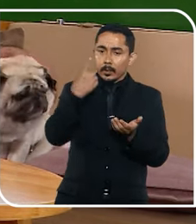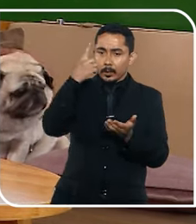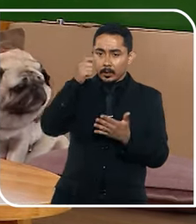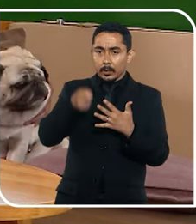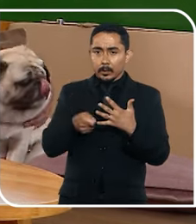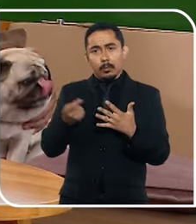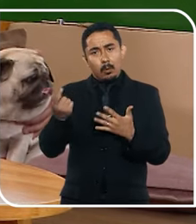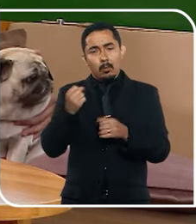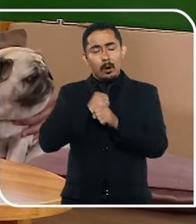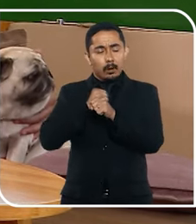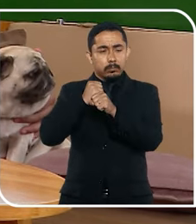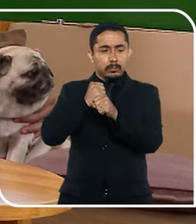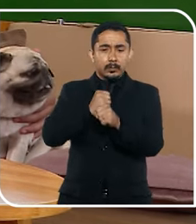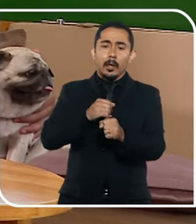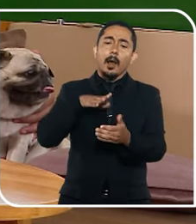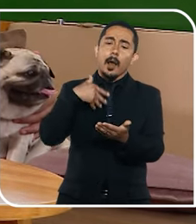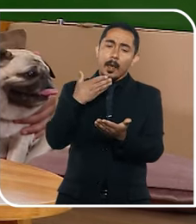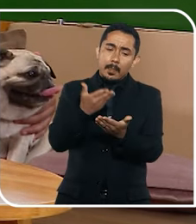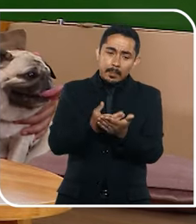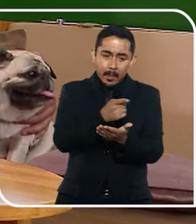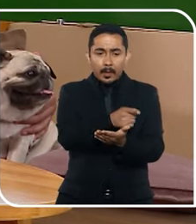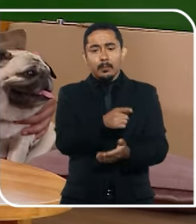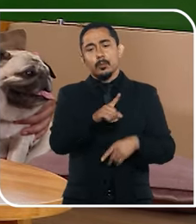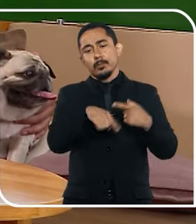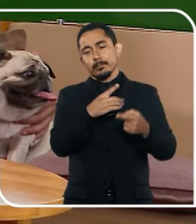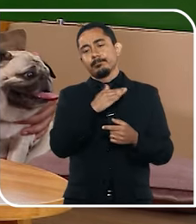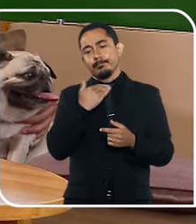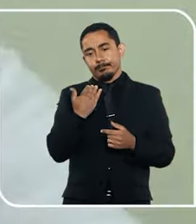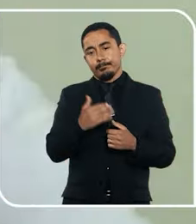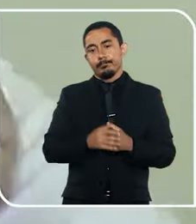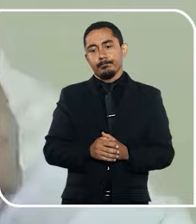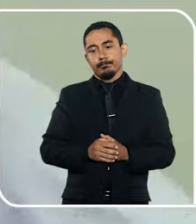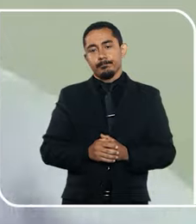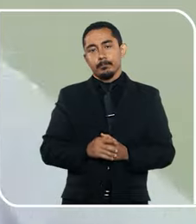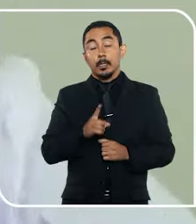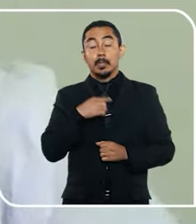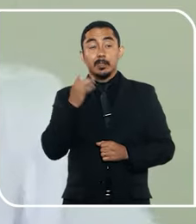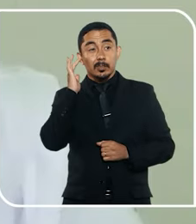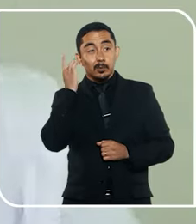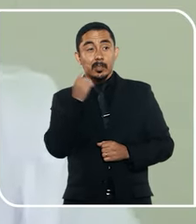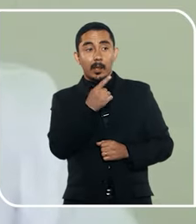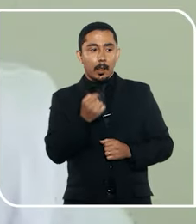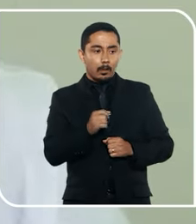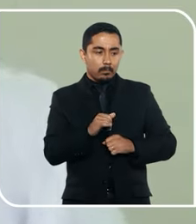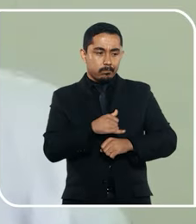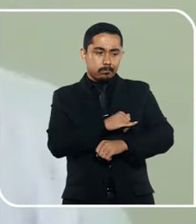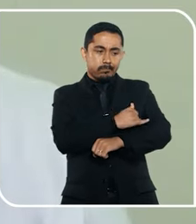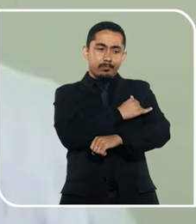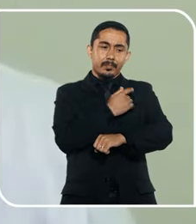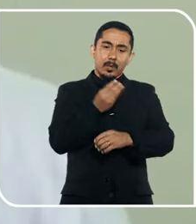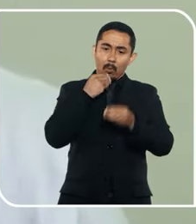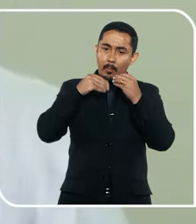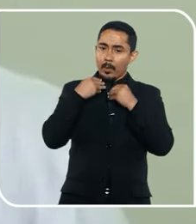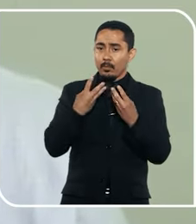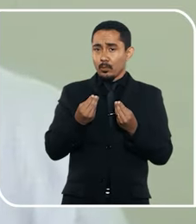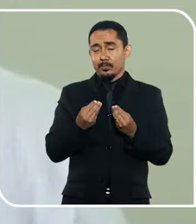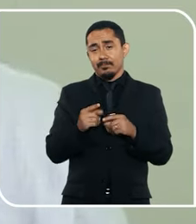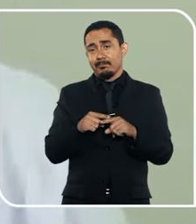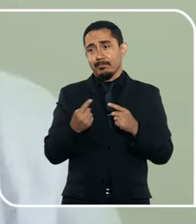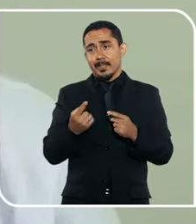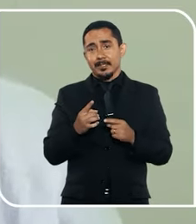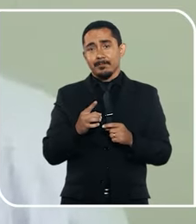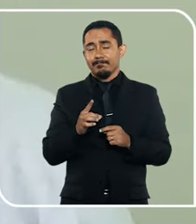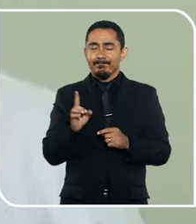justiça, permaneceram aí por anos até a morte da Kimi, né? A gente achou que ela estava comendo demais, que ela estava engordando e tudo mais,